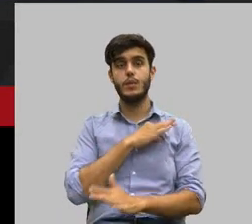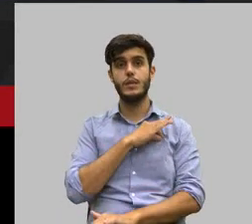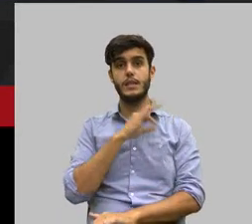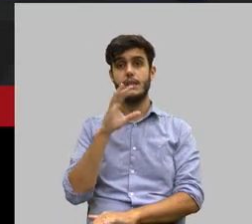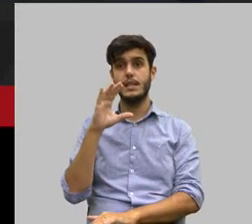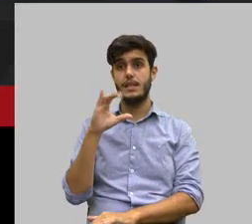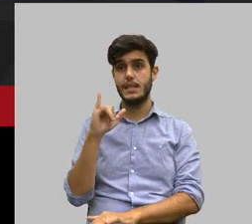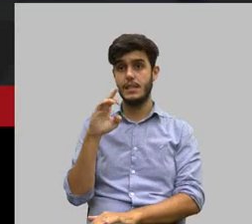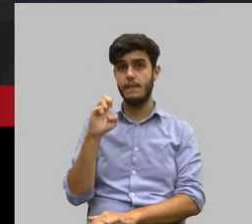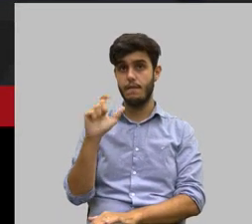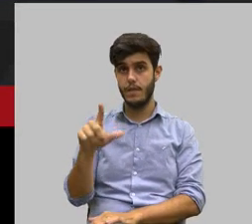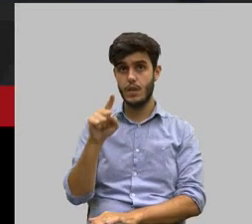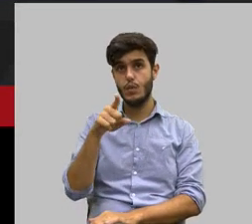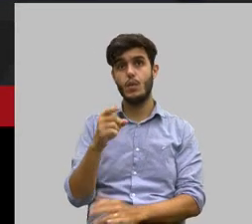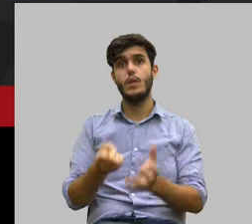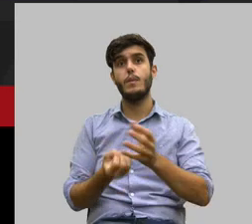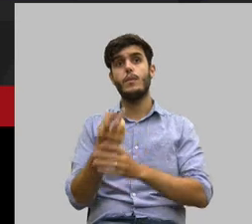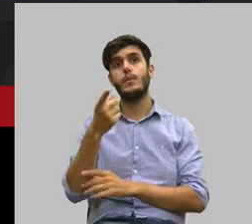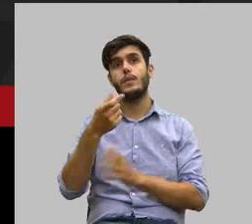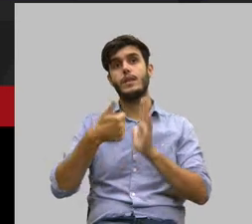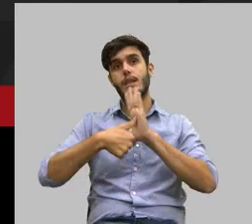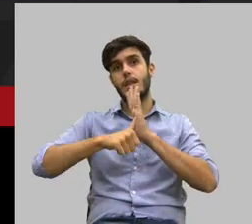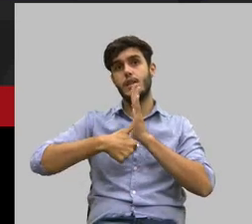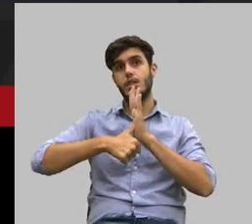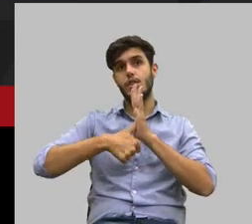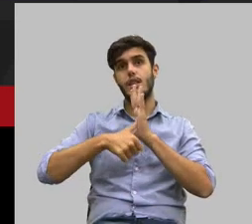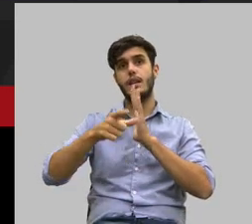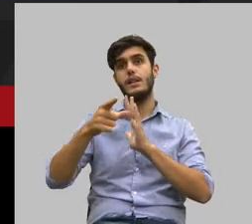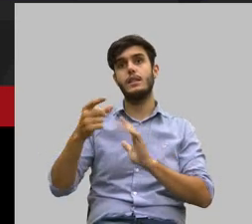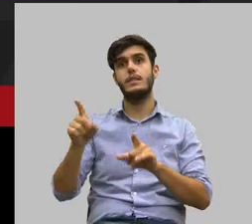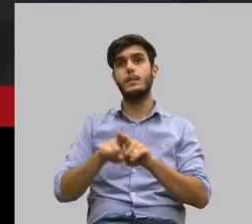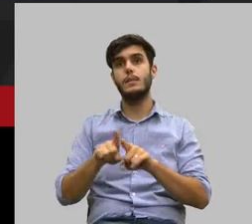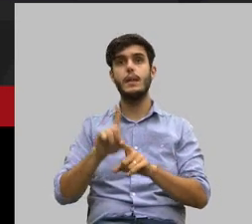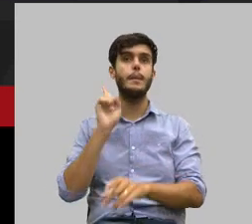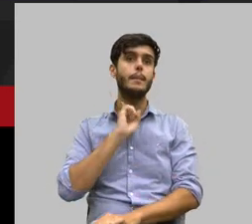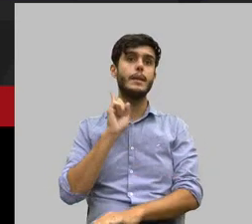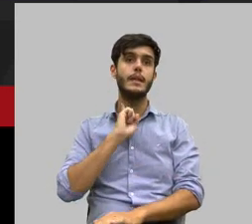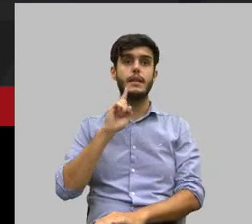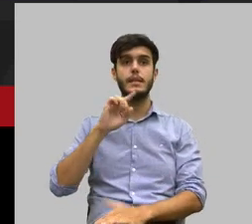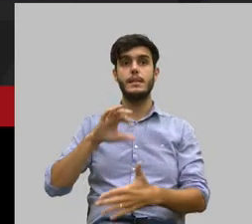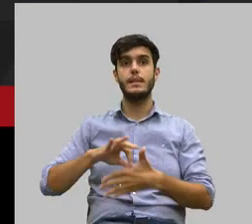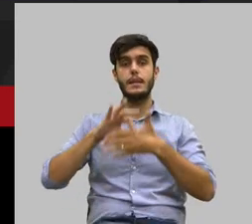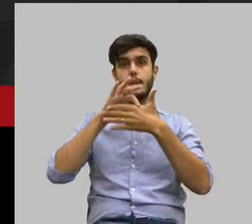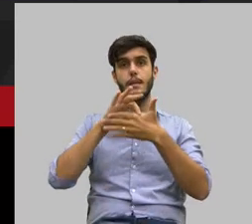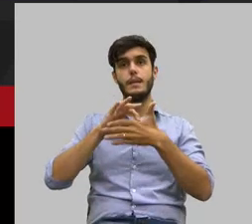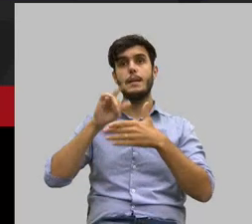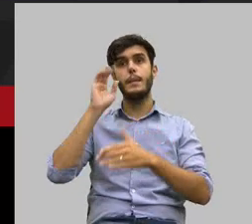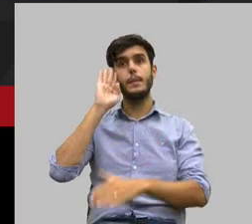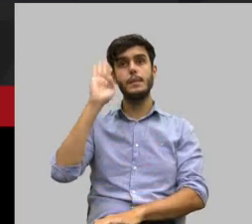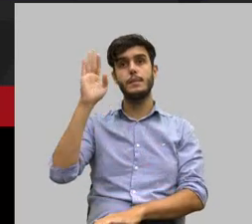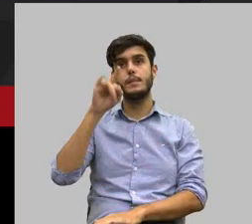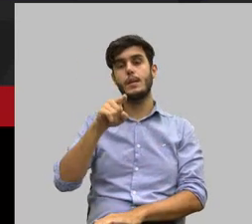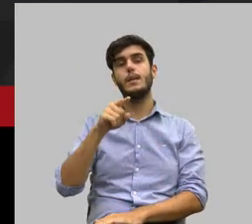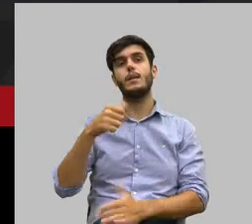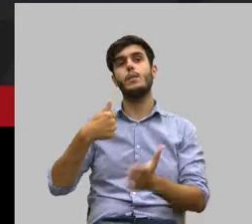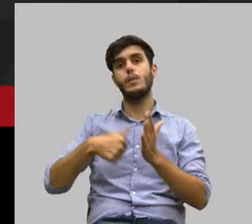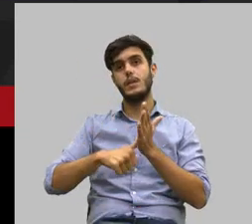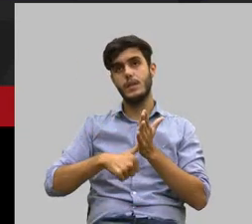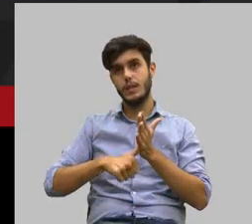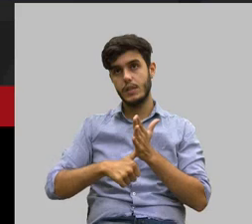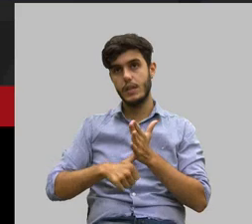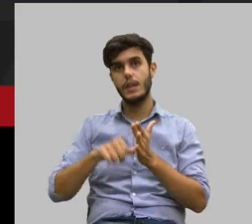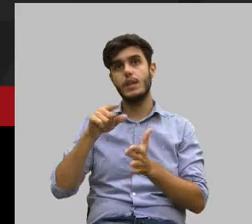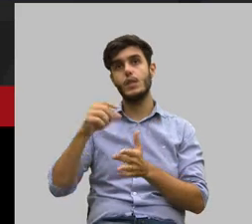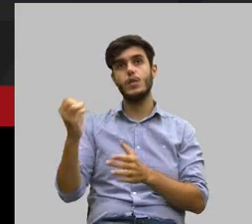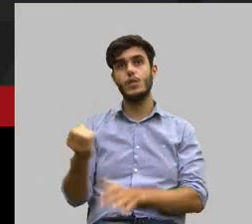emissão da carteira de identidade nacional então Minas Gerais é o estado Líder né Nós já tivemos mais de 840.000 eh novas